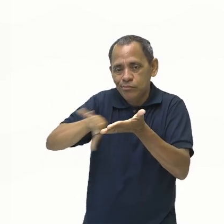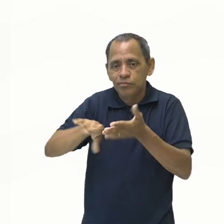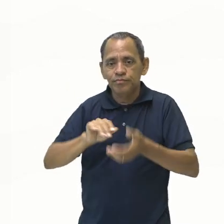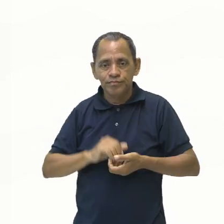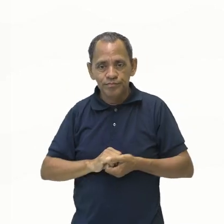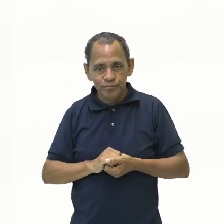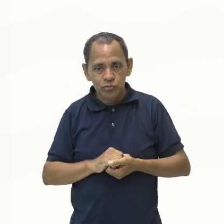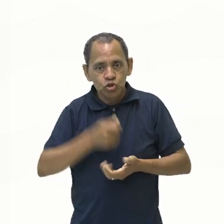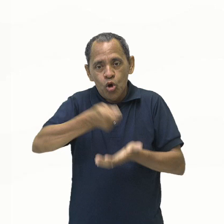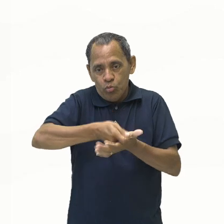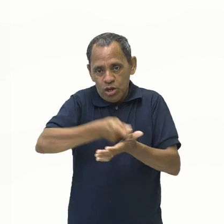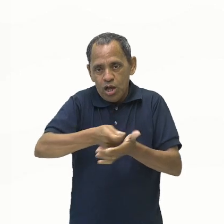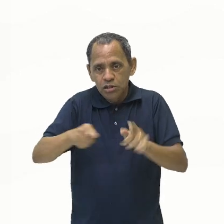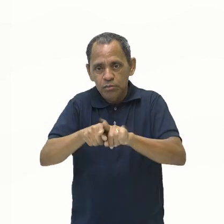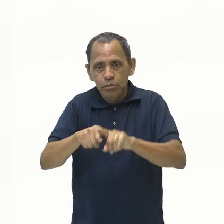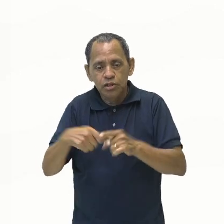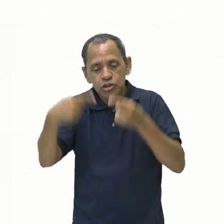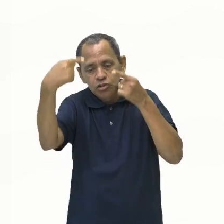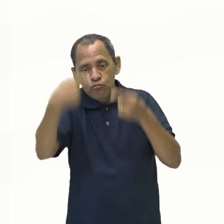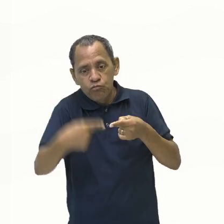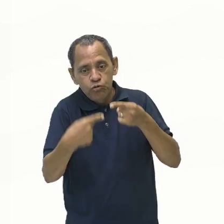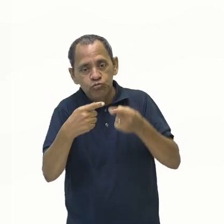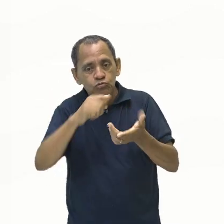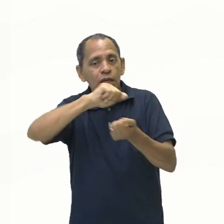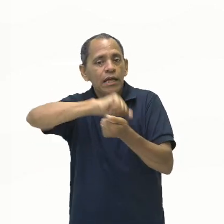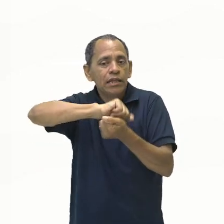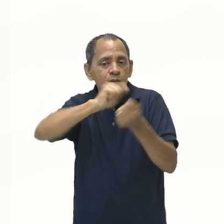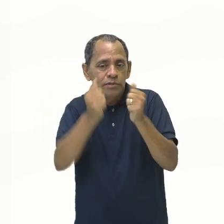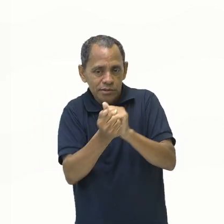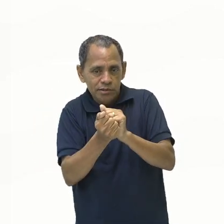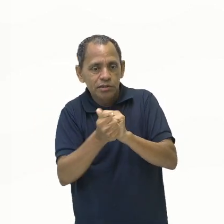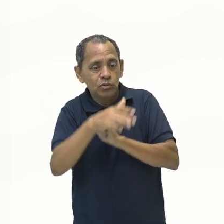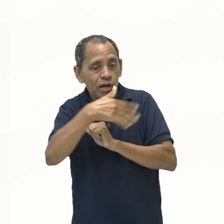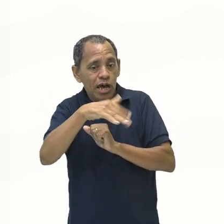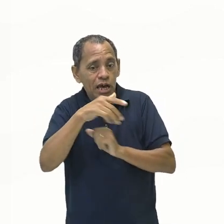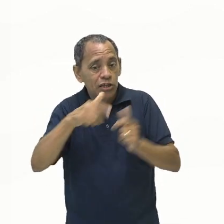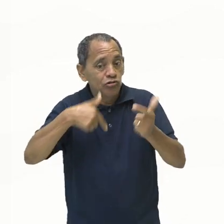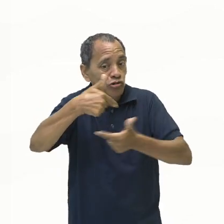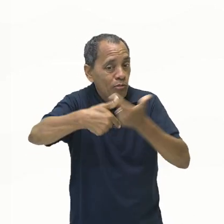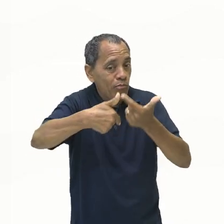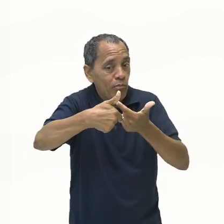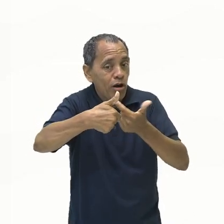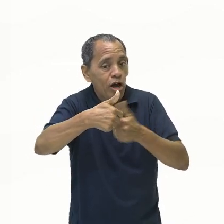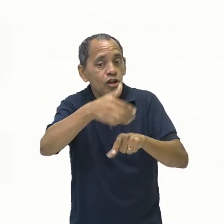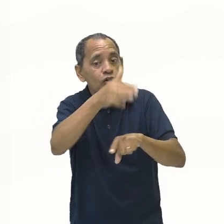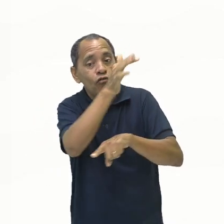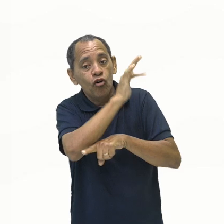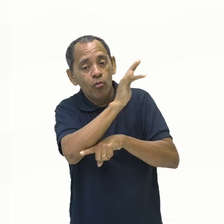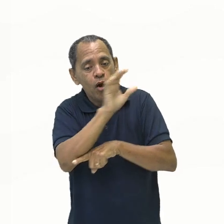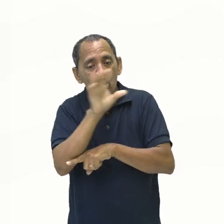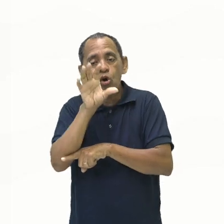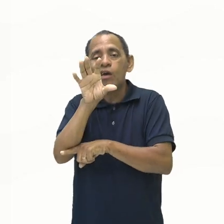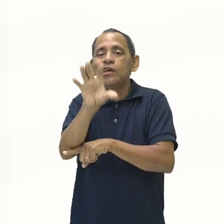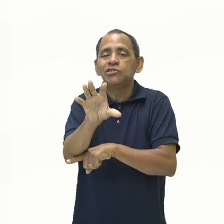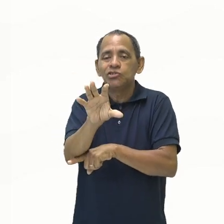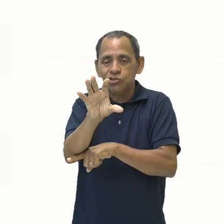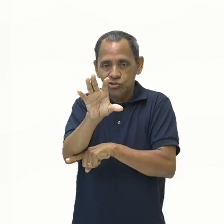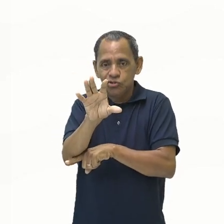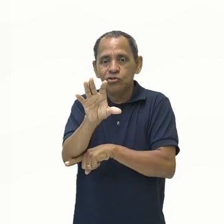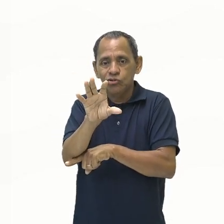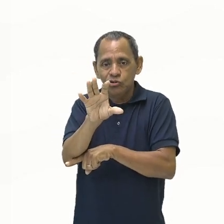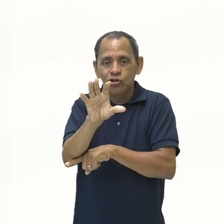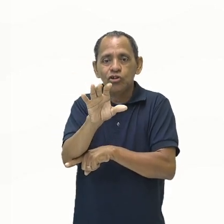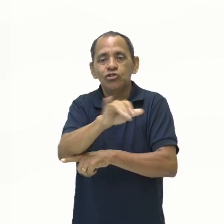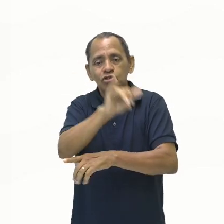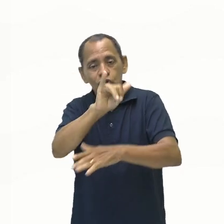dos desafios na adaptação ao mercado de trabalho formal em regiões com alta